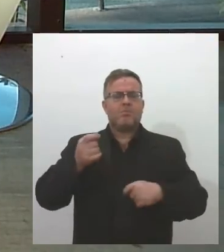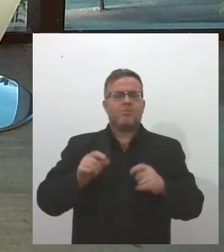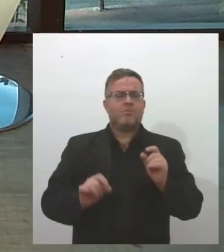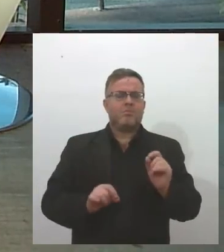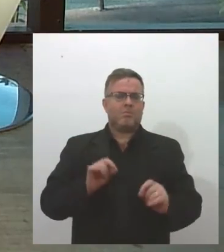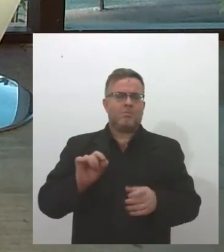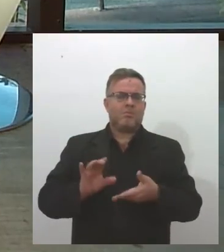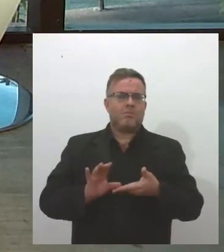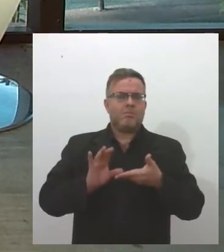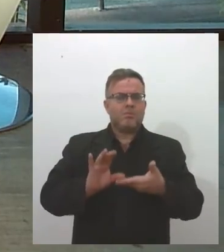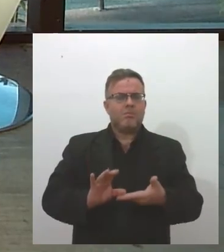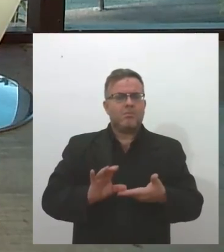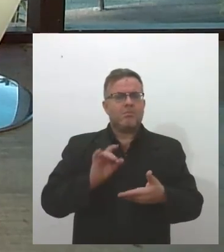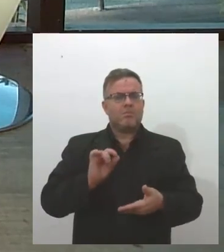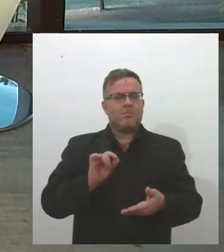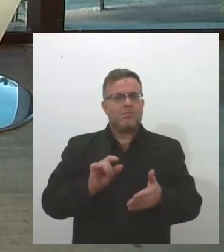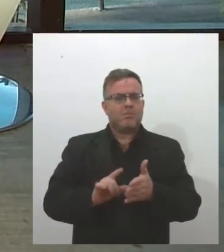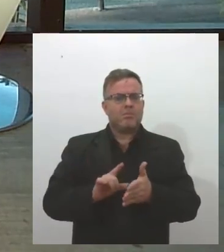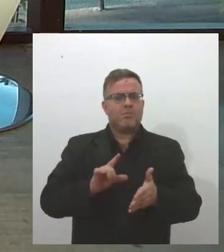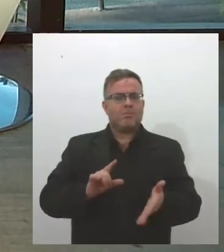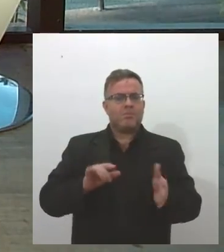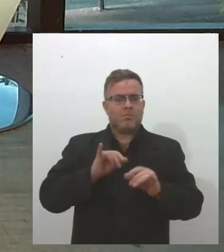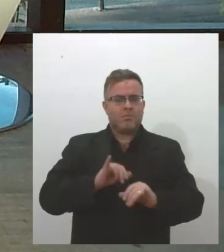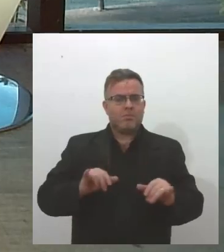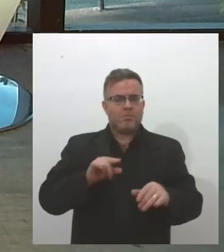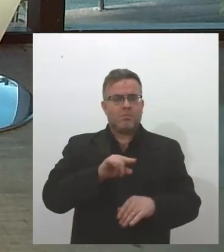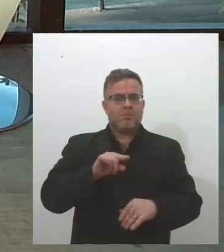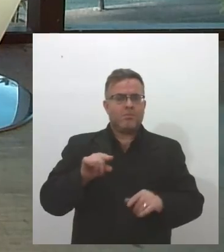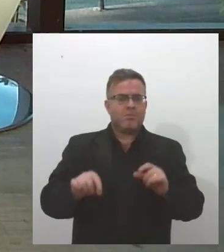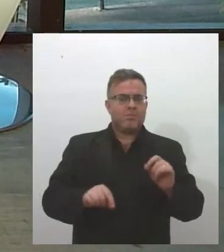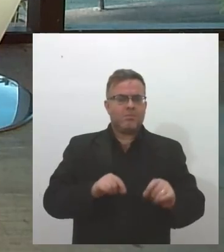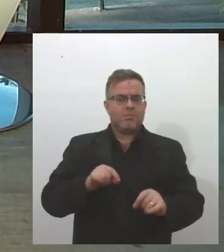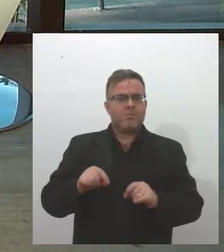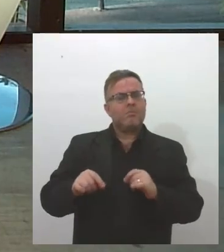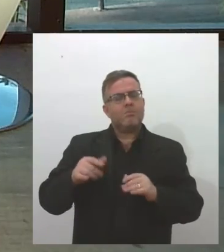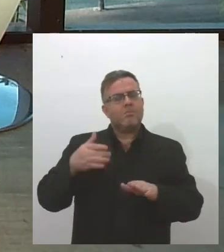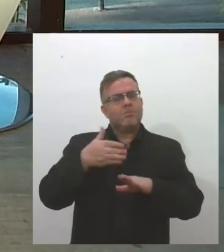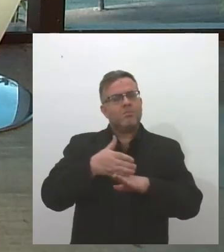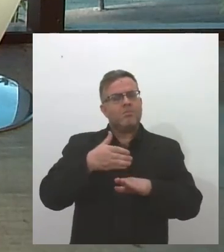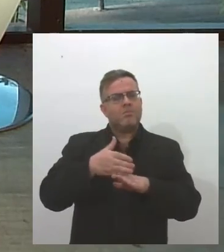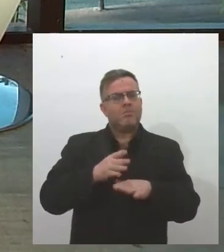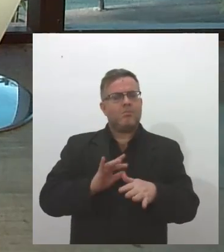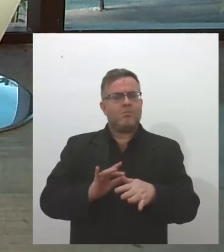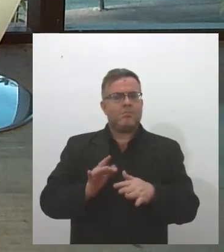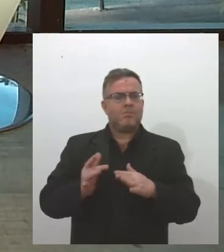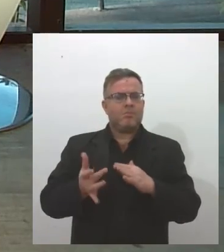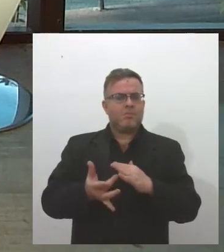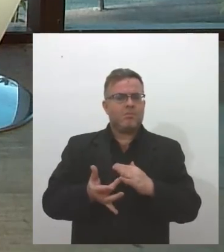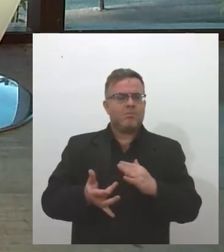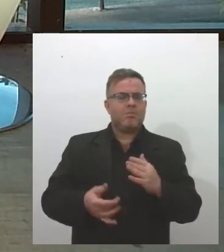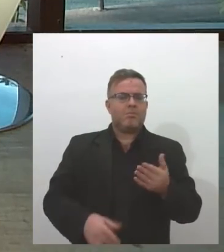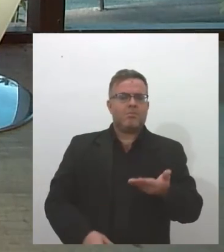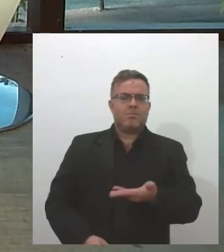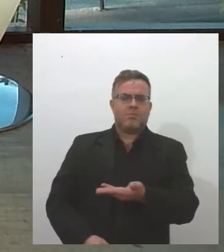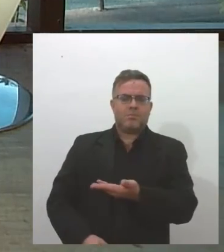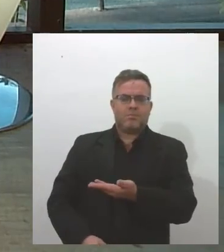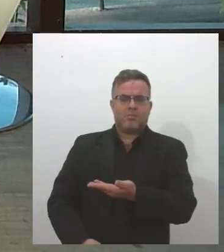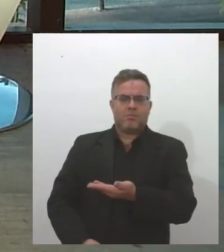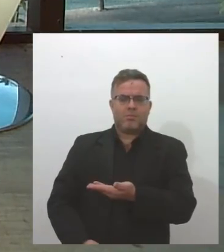para o Estado? Antes, vamos lembrar, quem está em casa também, de nos acompanhar pelas redes sociais. A gente tem aí, ó,